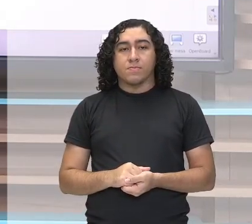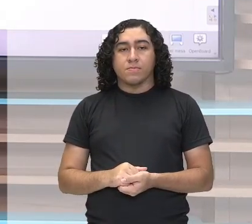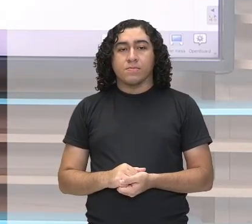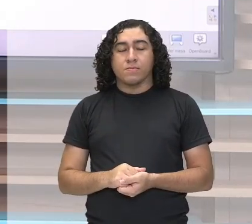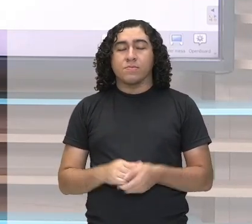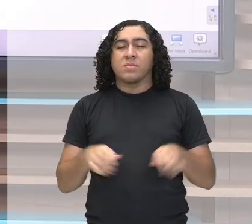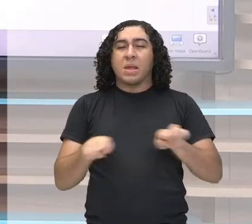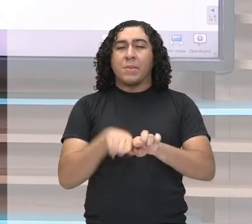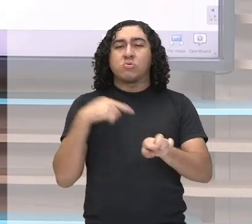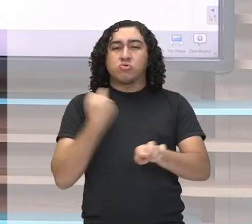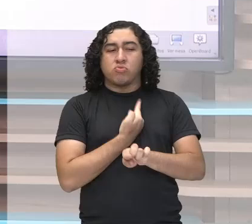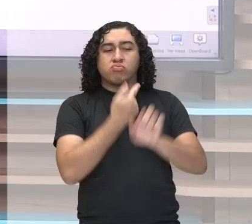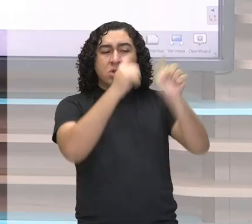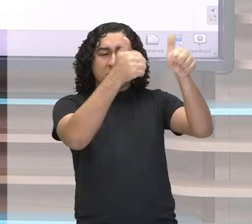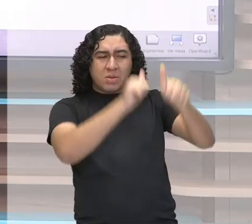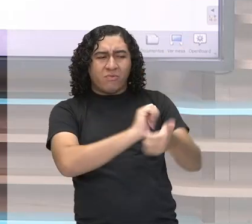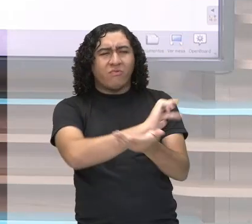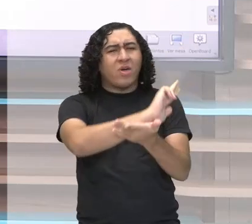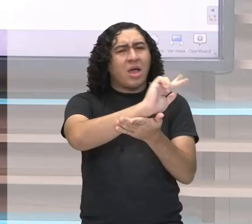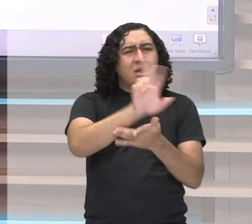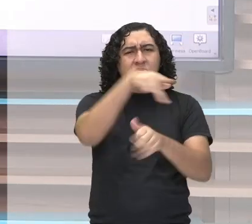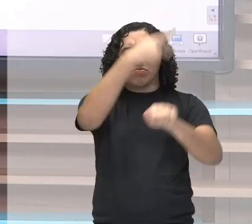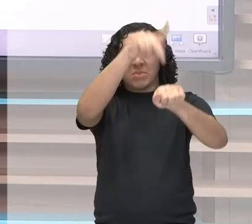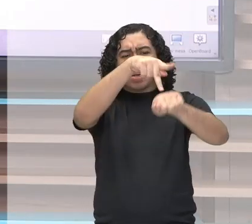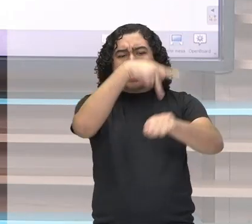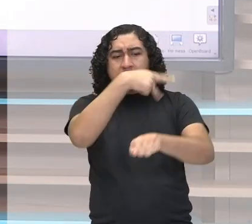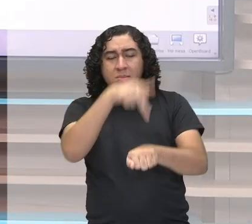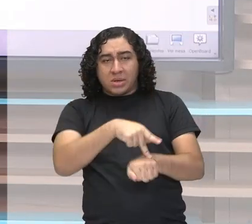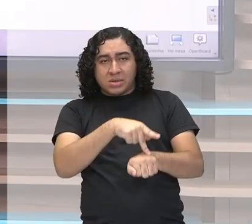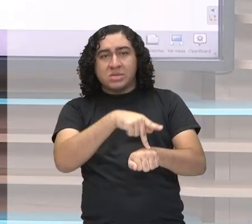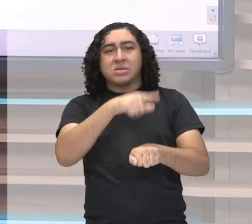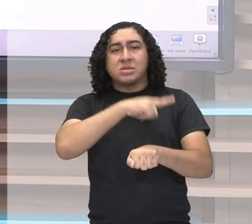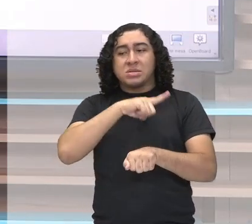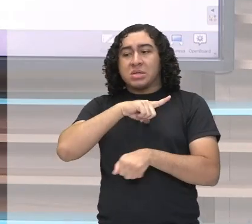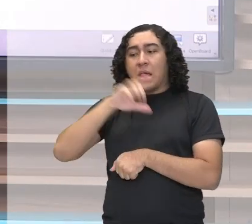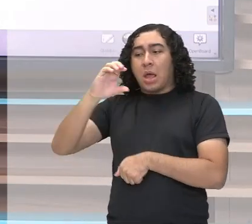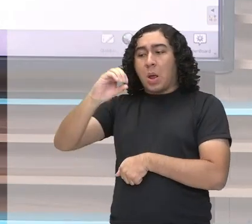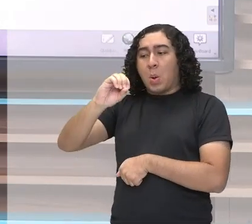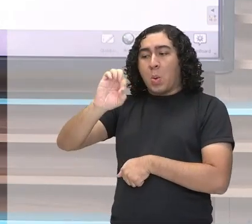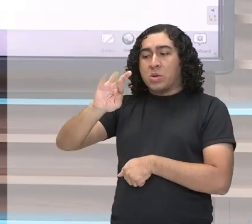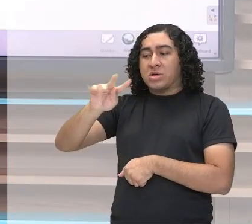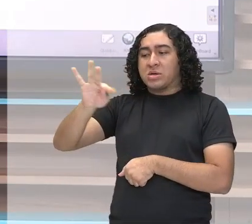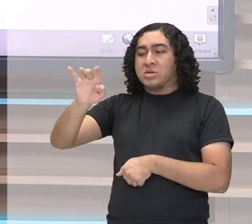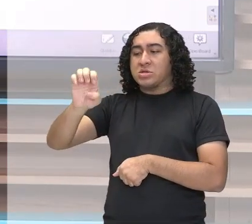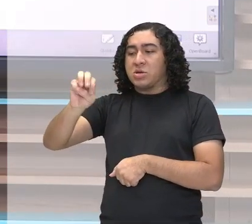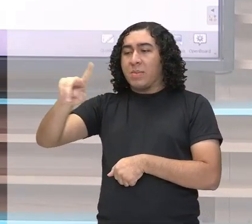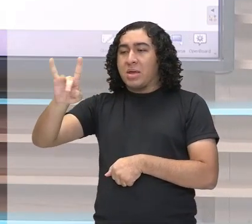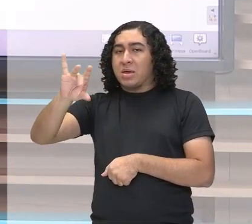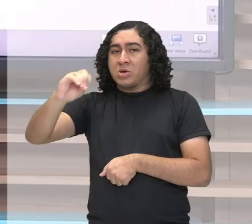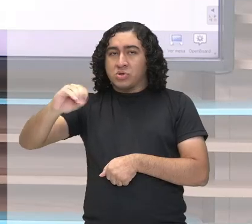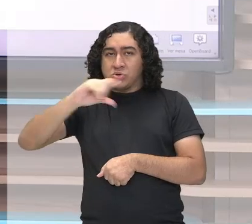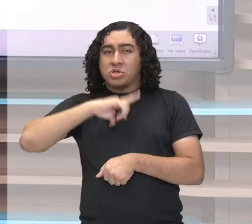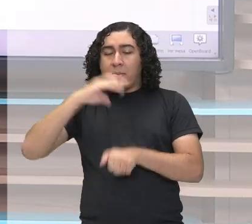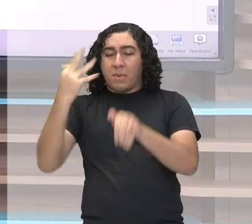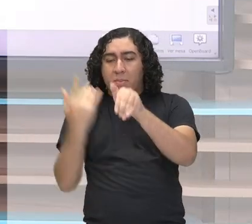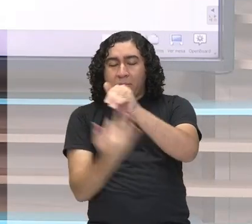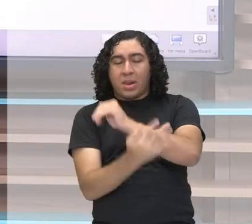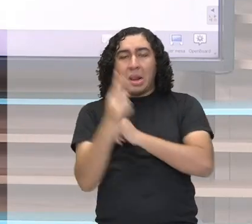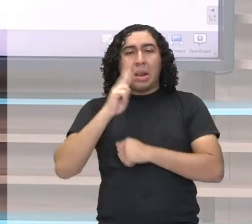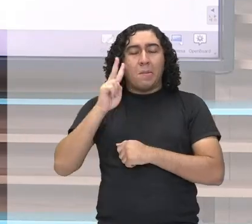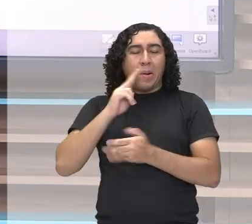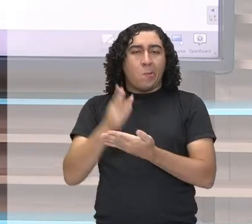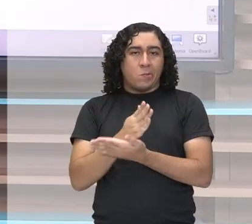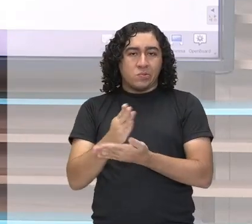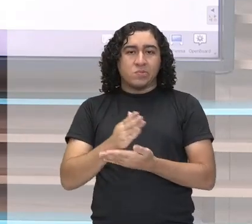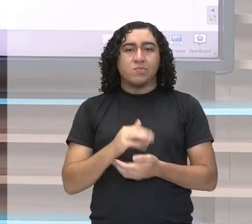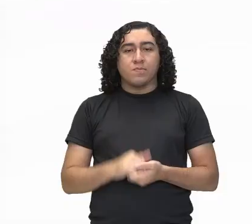diversos fluxos, né, da Síria, no Sudão, ali naquela região do Oriente Médio, e aí estamos relembrando alguns.